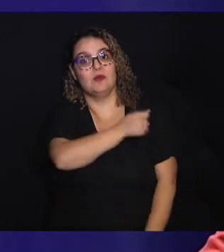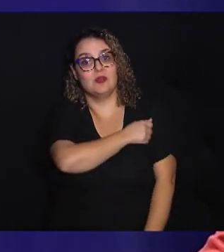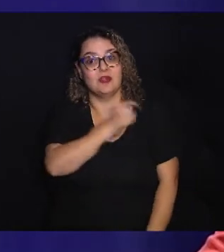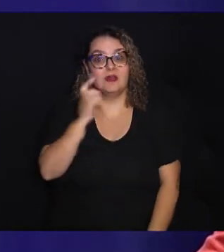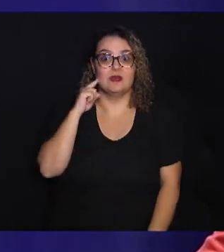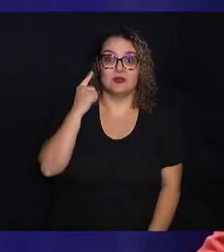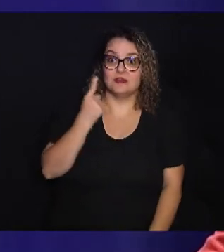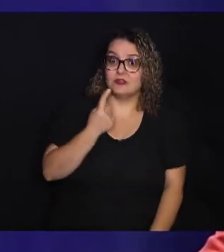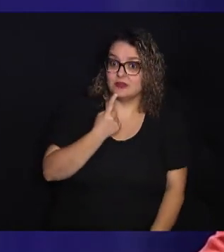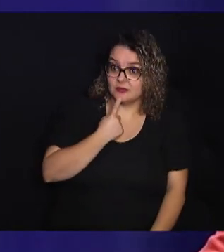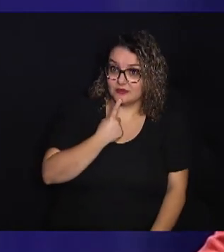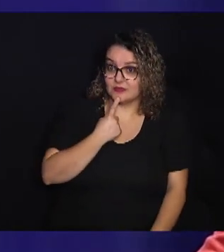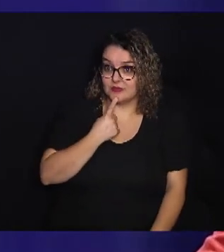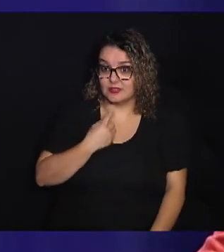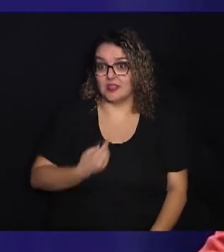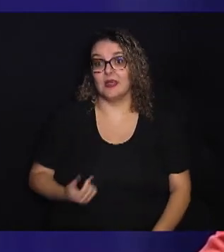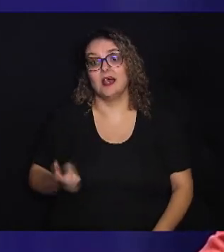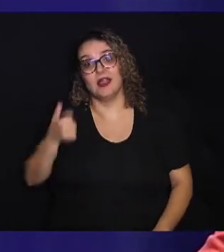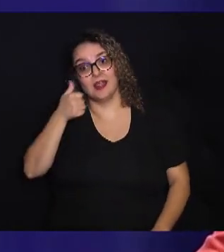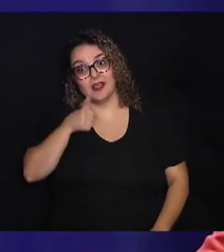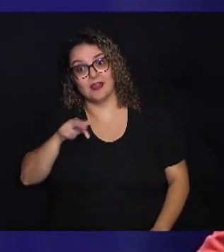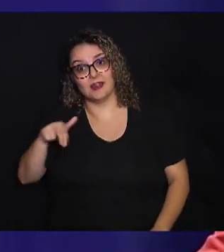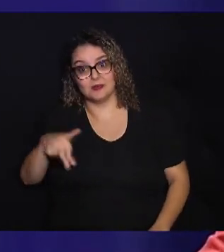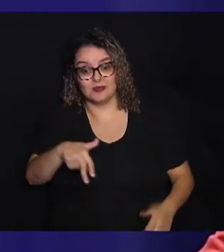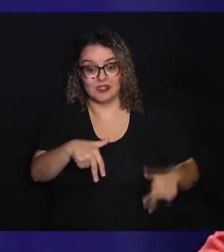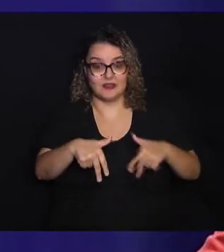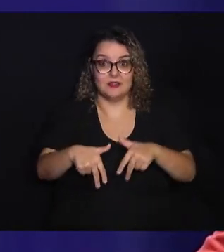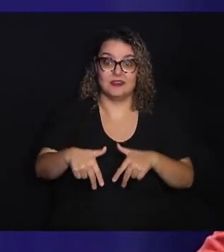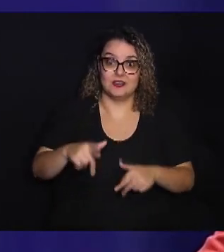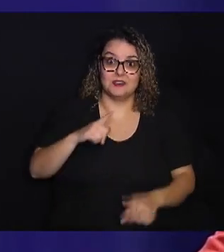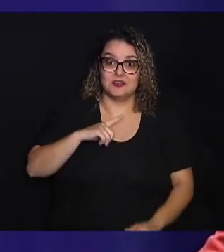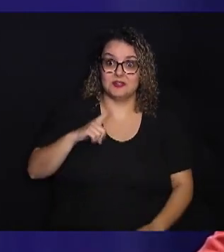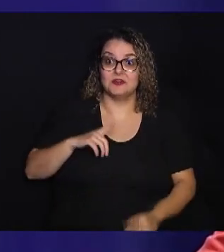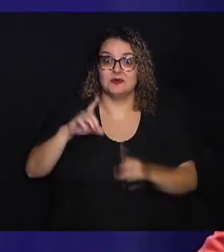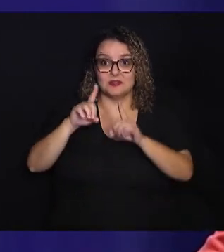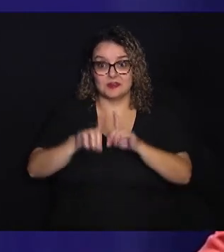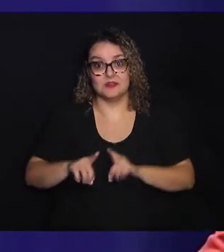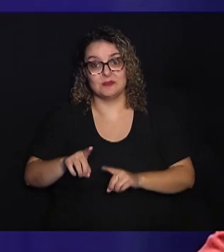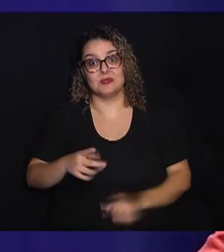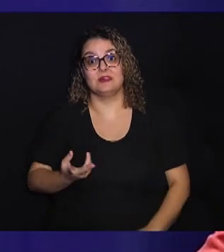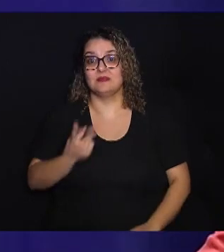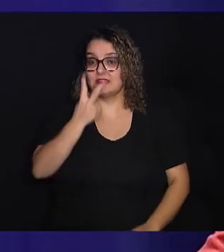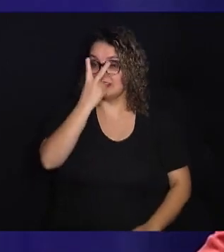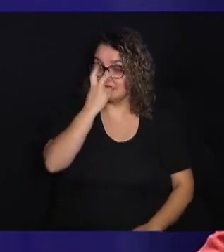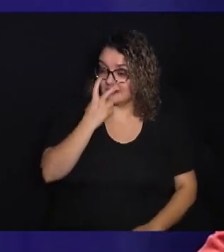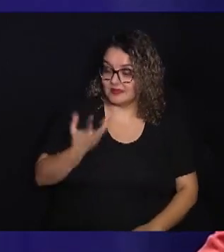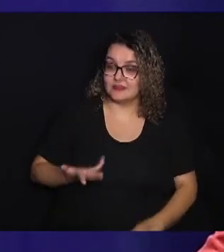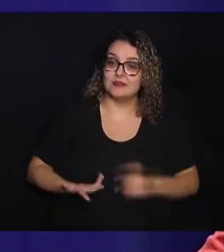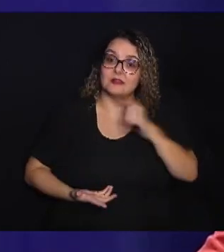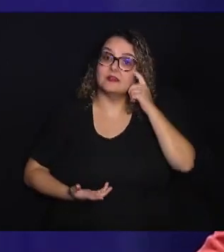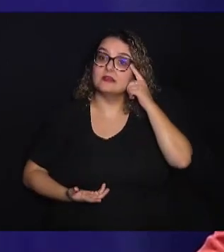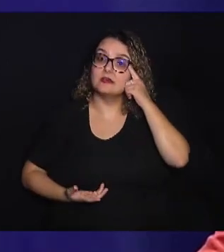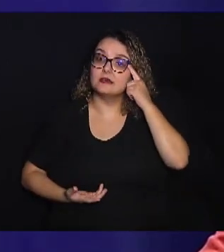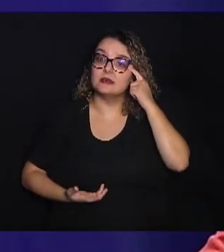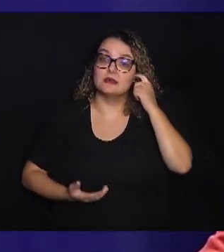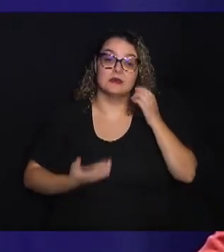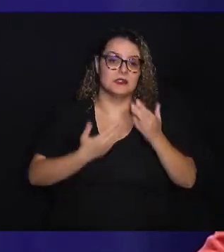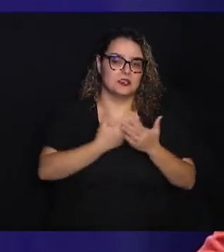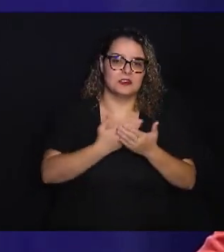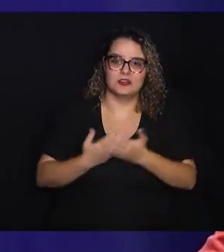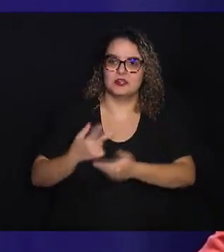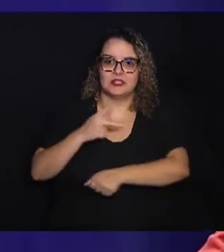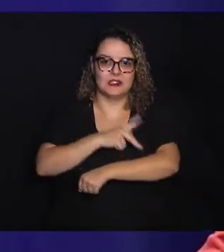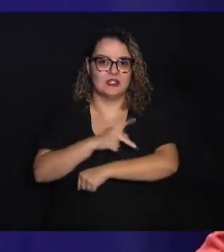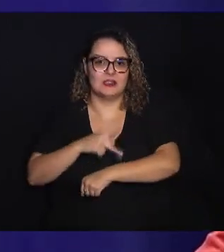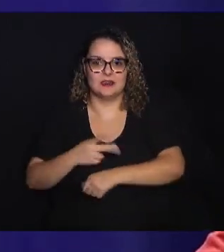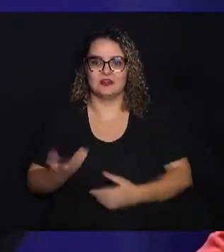aí ele trouxe a irmã que tinha uma condição de deficiência visual, e aí eu fui estudar, fui fazer pedagogia,